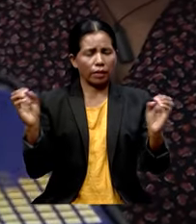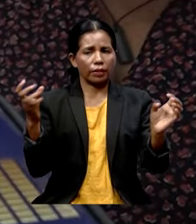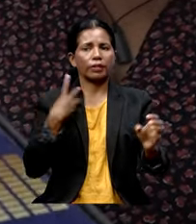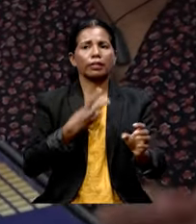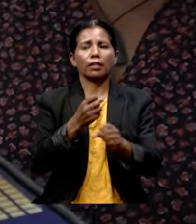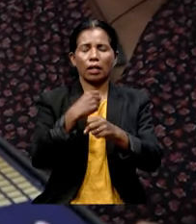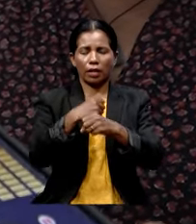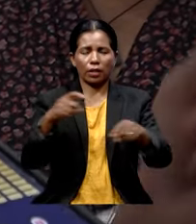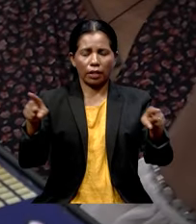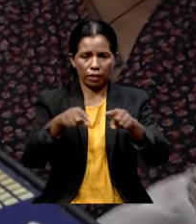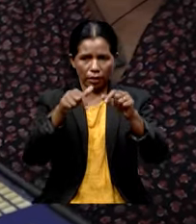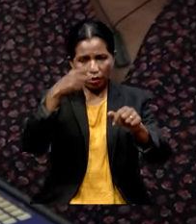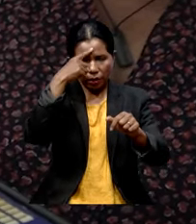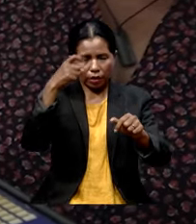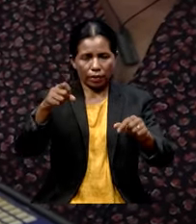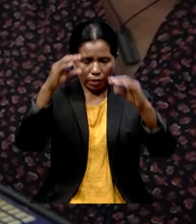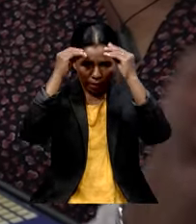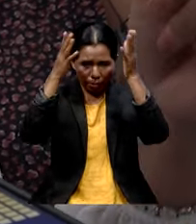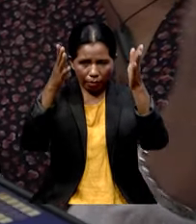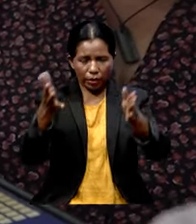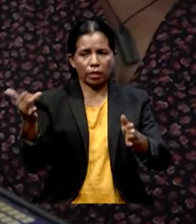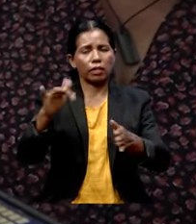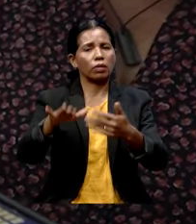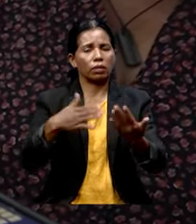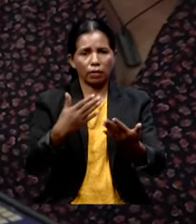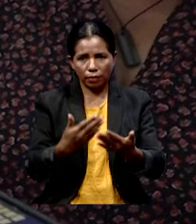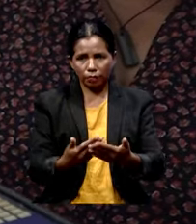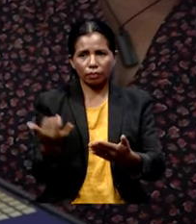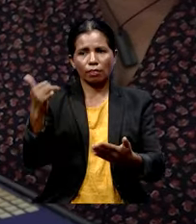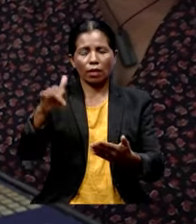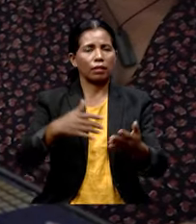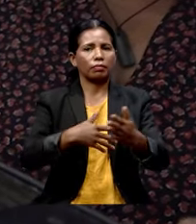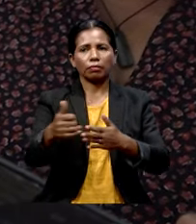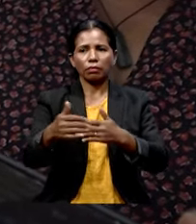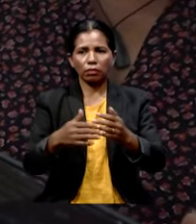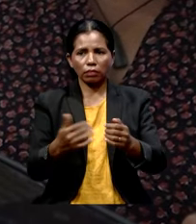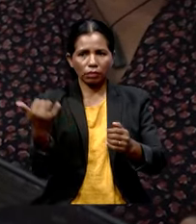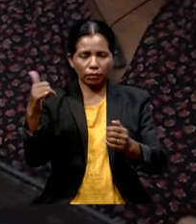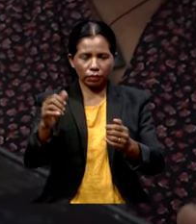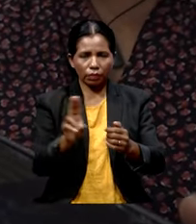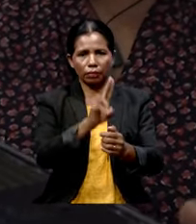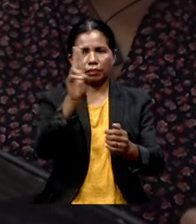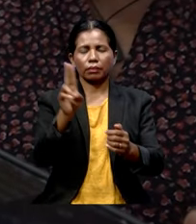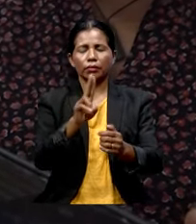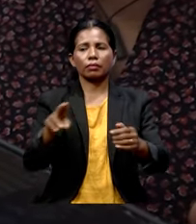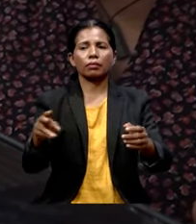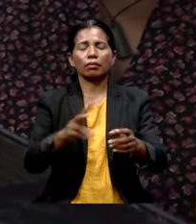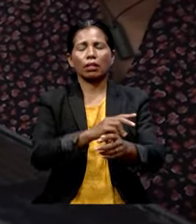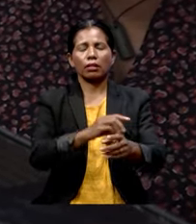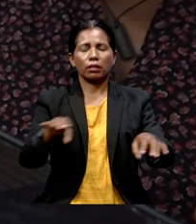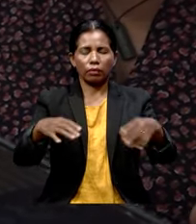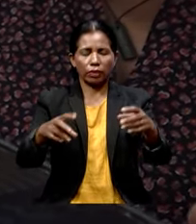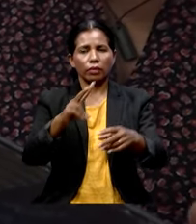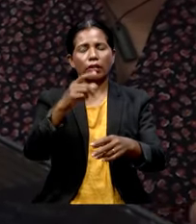halos ne duni tanba professor serne sira dela ruma mesmo que sira aplica ba vaga ida, mas bem